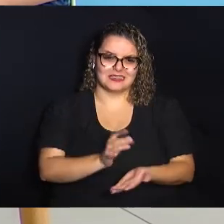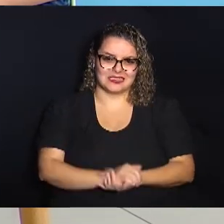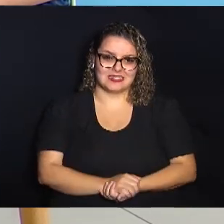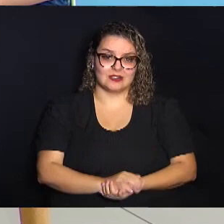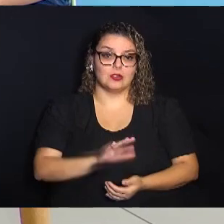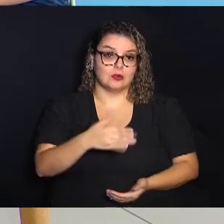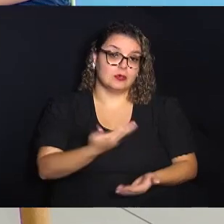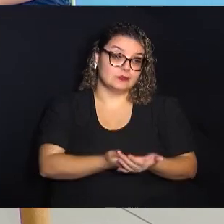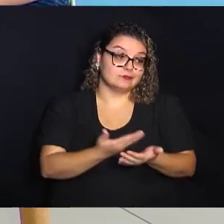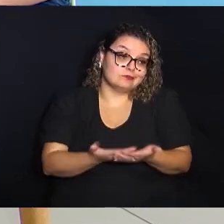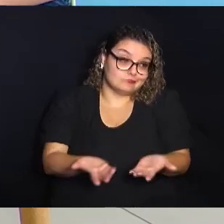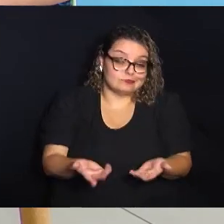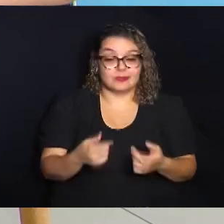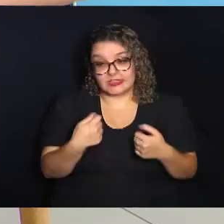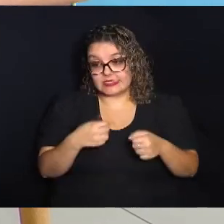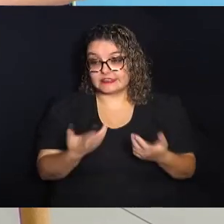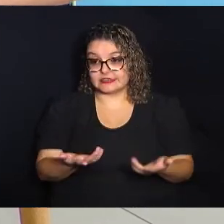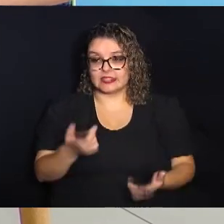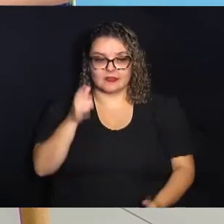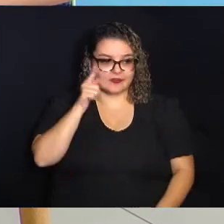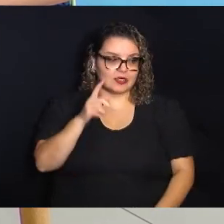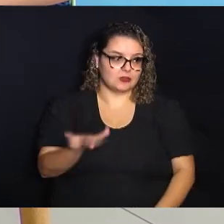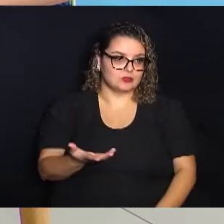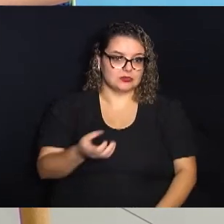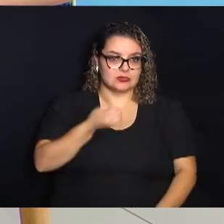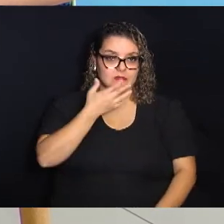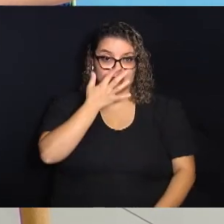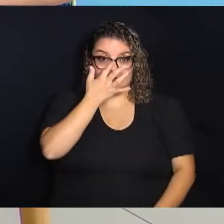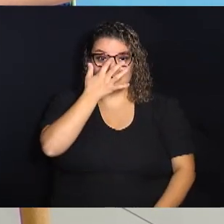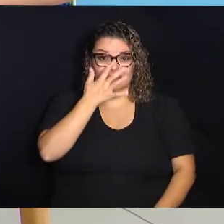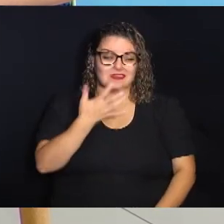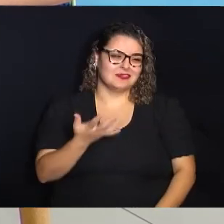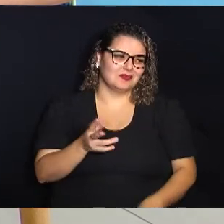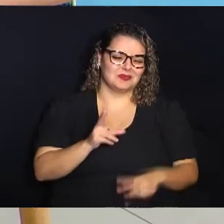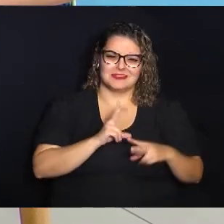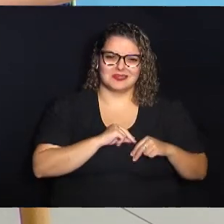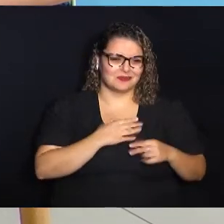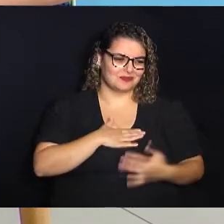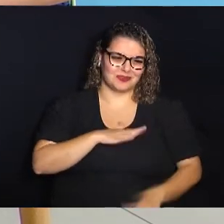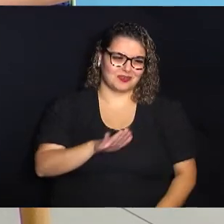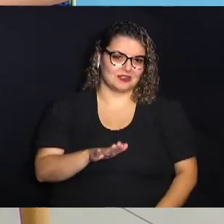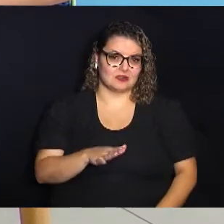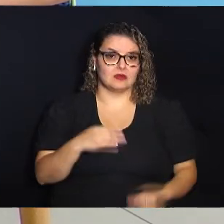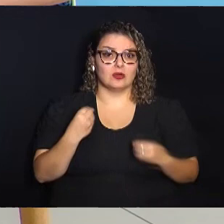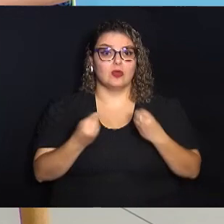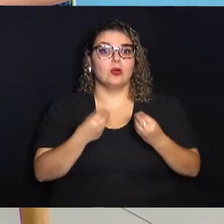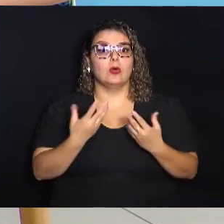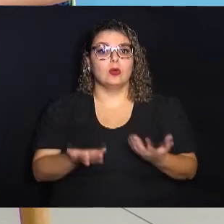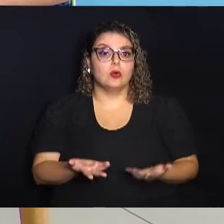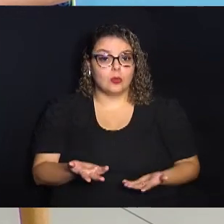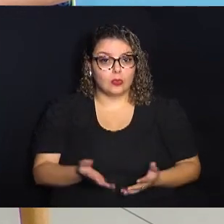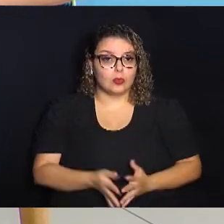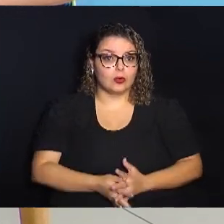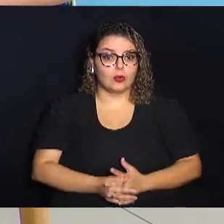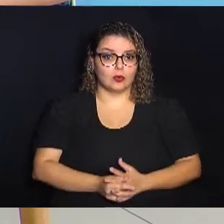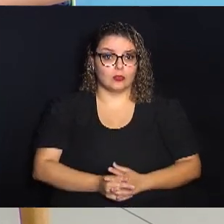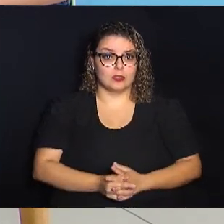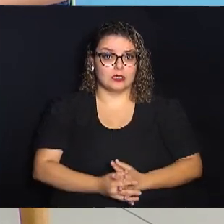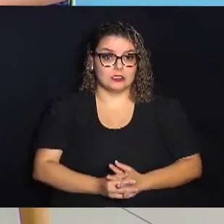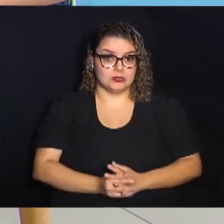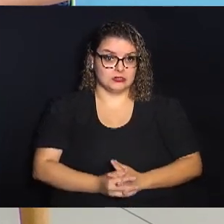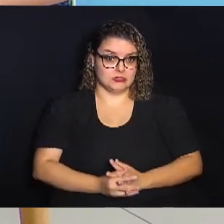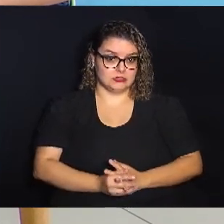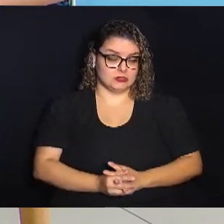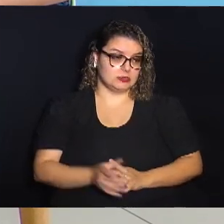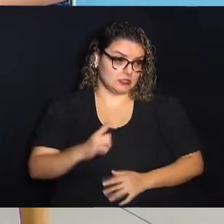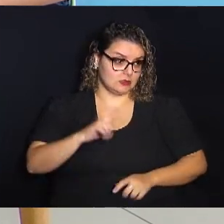Quando eu estudava eu até que conseguia ir bem, mas nossa, eu não gostava. Bom, mas enfim, tem muita gente